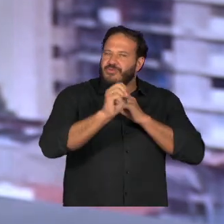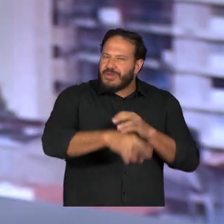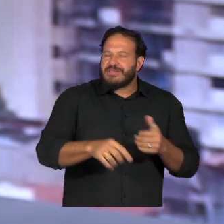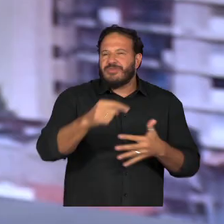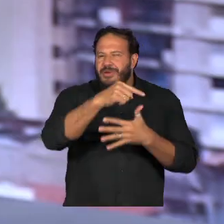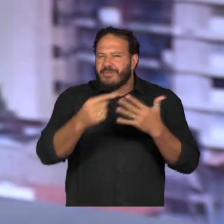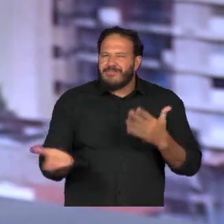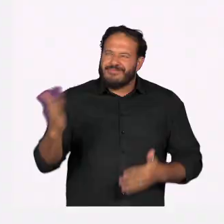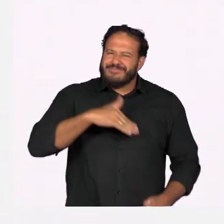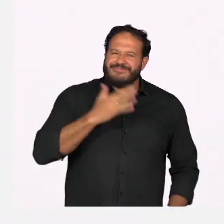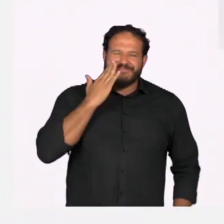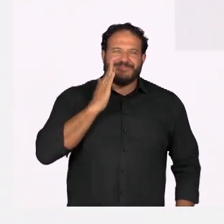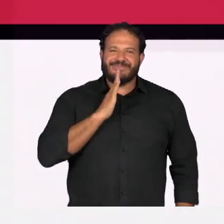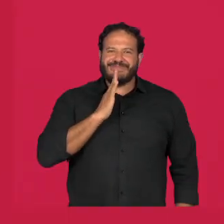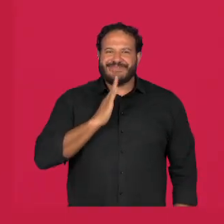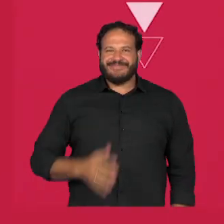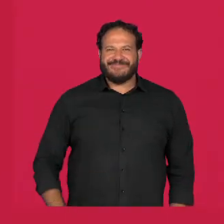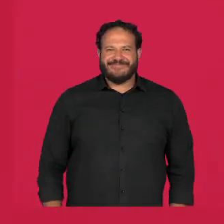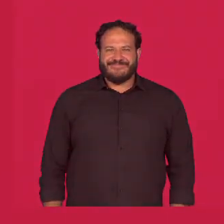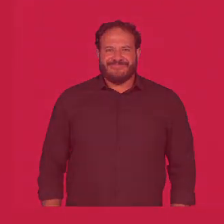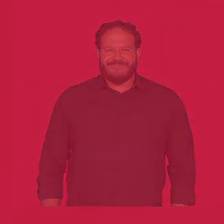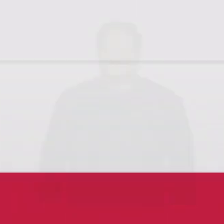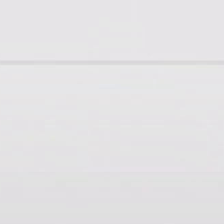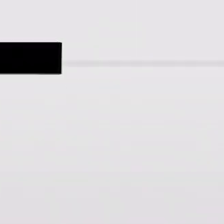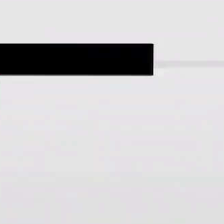vamos conhecer no programa de hoje